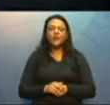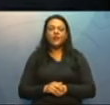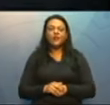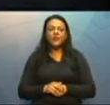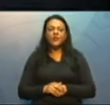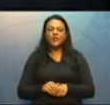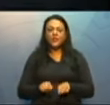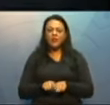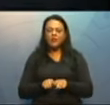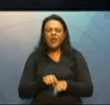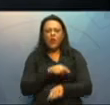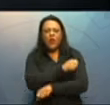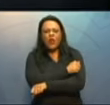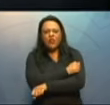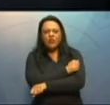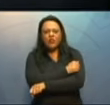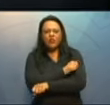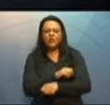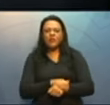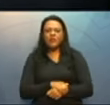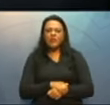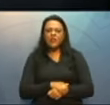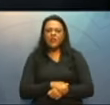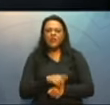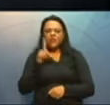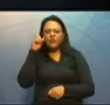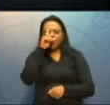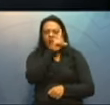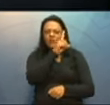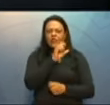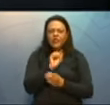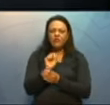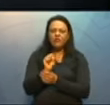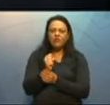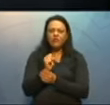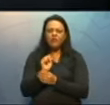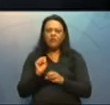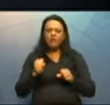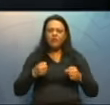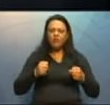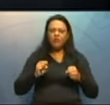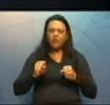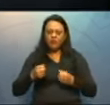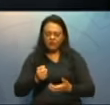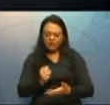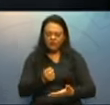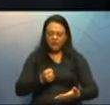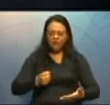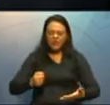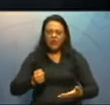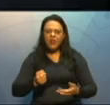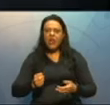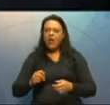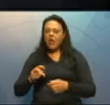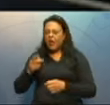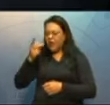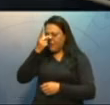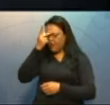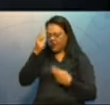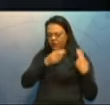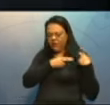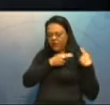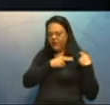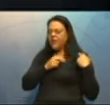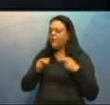pode também o aluno que tem dificuldade motora, o responsável estar fazendo a atividade